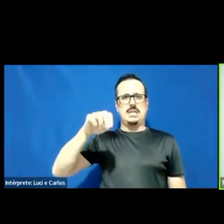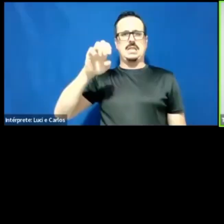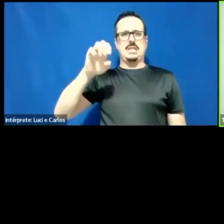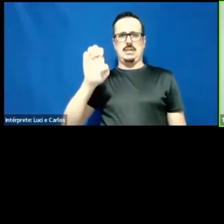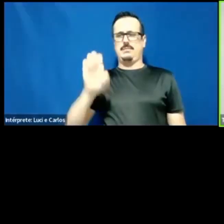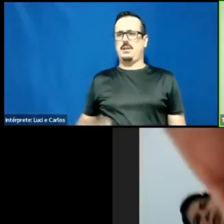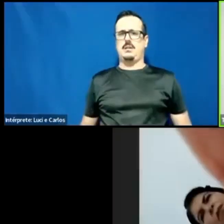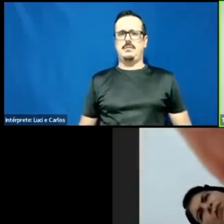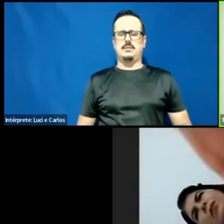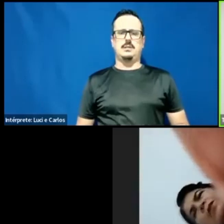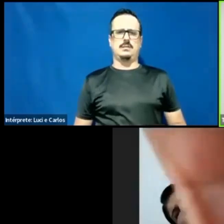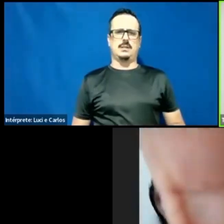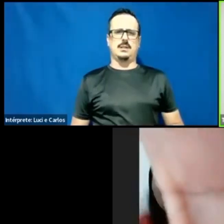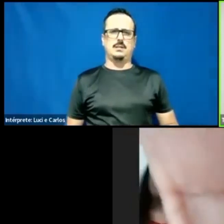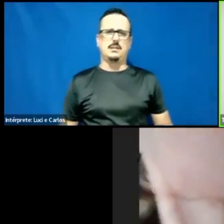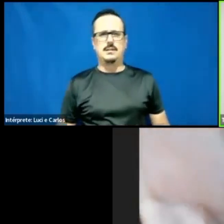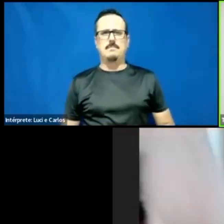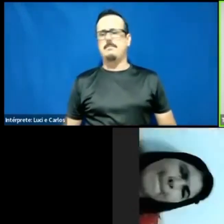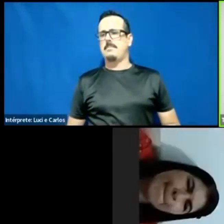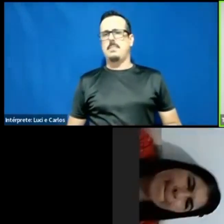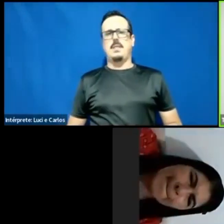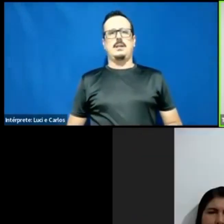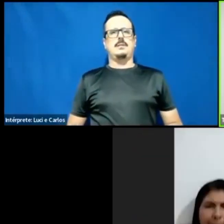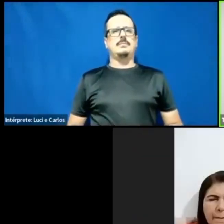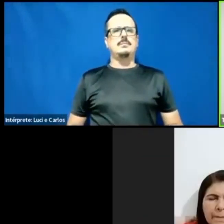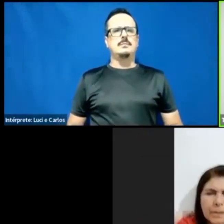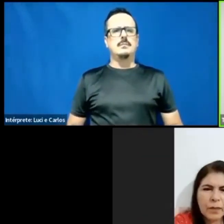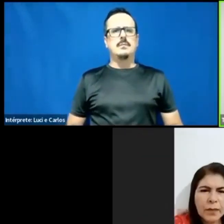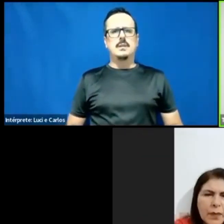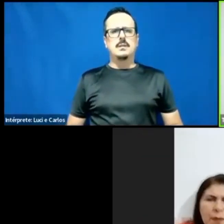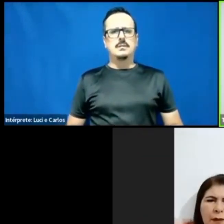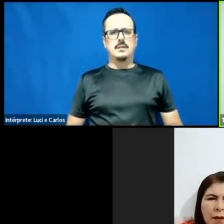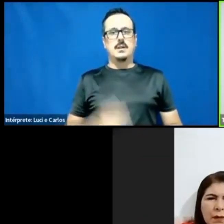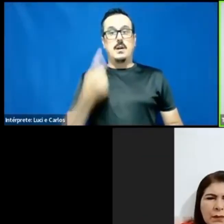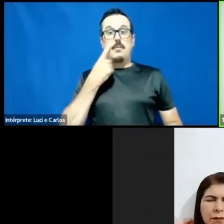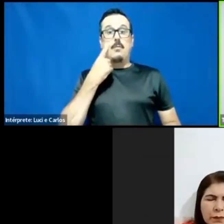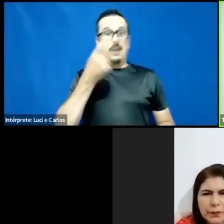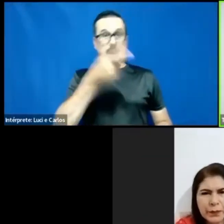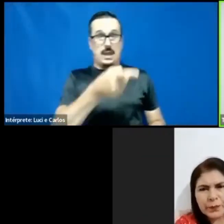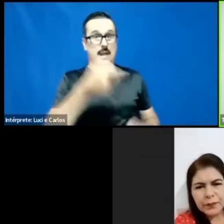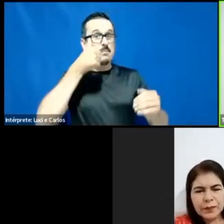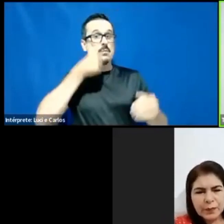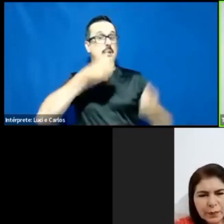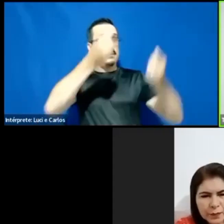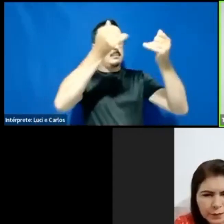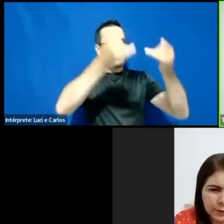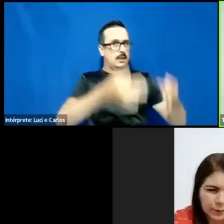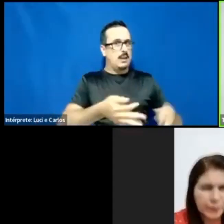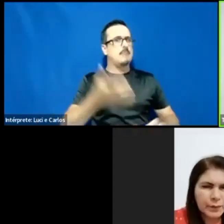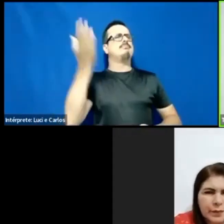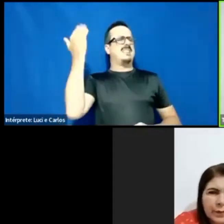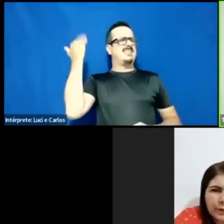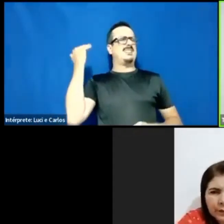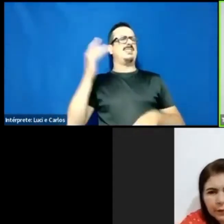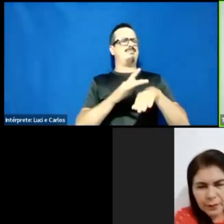destaque. Ela vai nos contar os problemas que ela tinha de saúde e